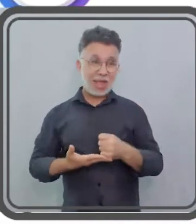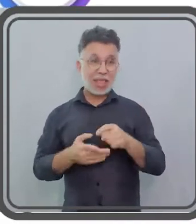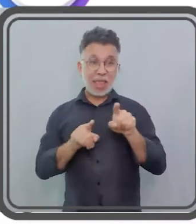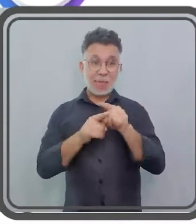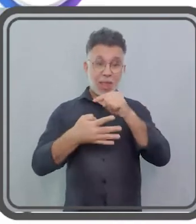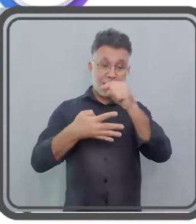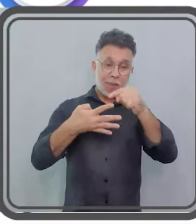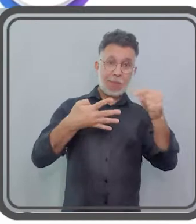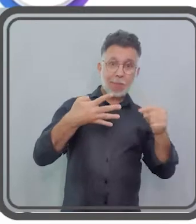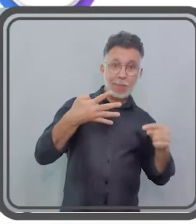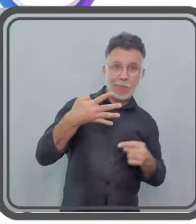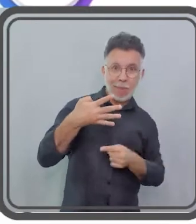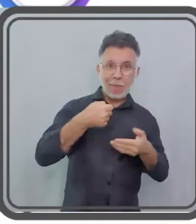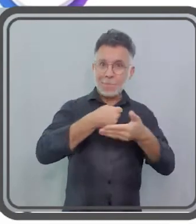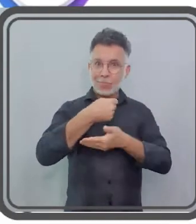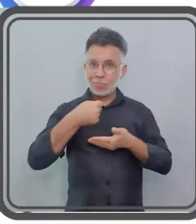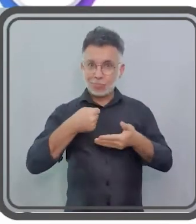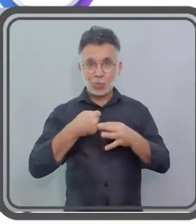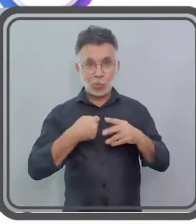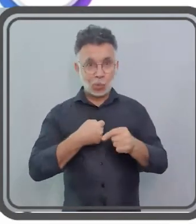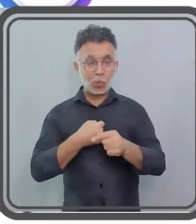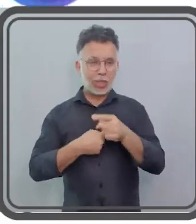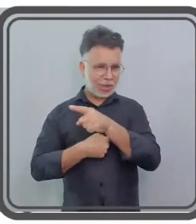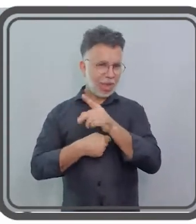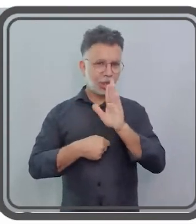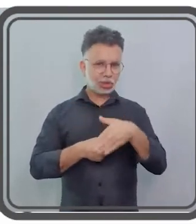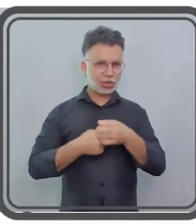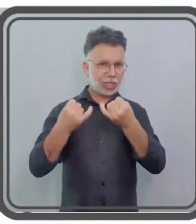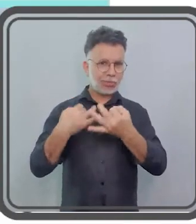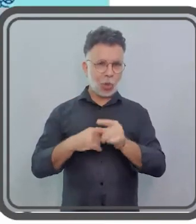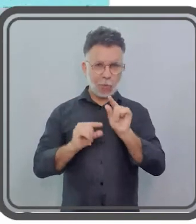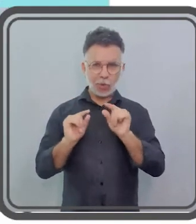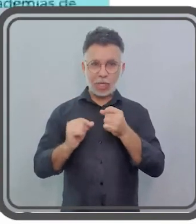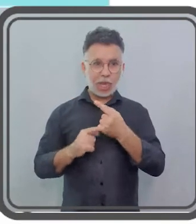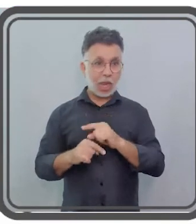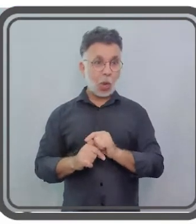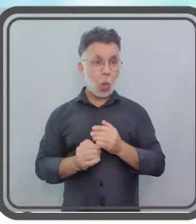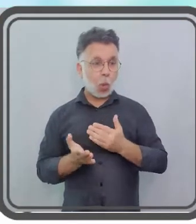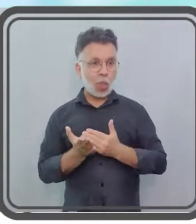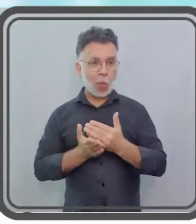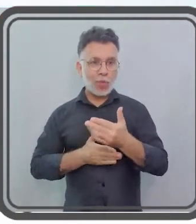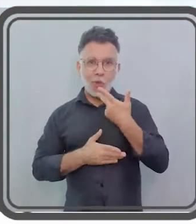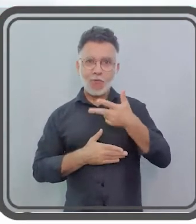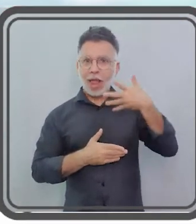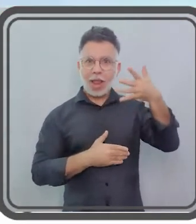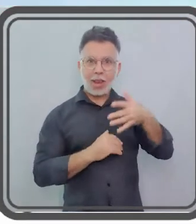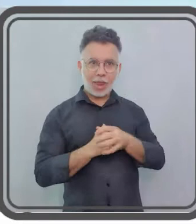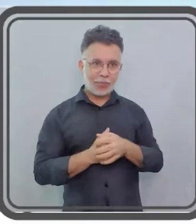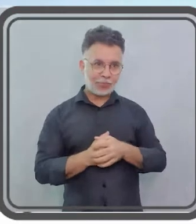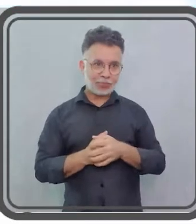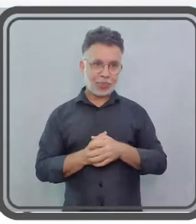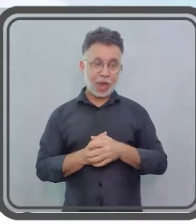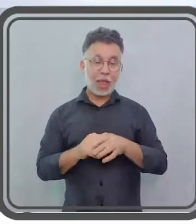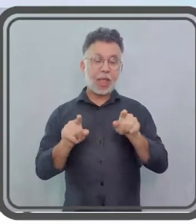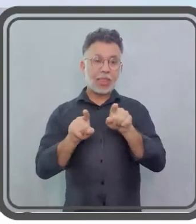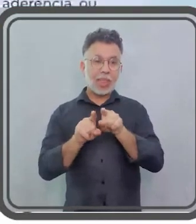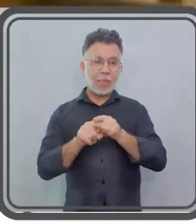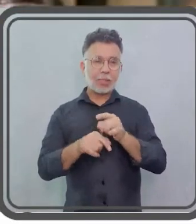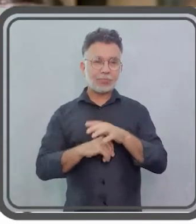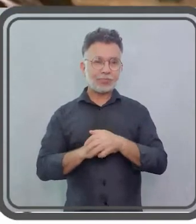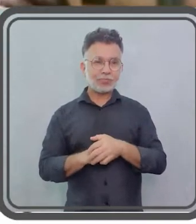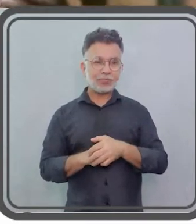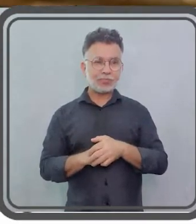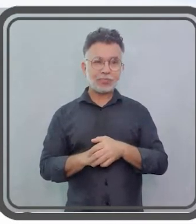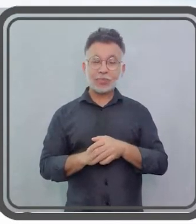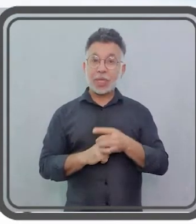pilares todos, né, que o Nestor já explicou para a gente um pouquinho aqui logo na abertura, né, fala um pouco da plataforma, né, essa